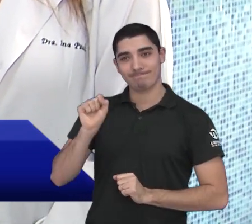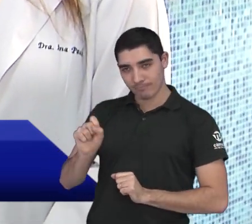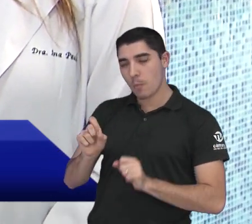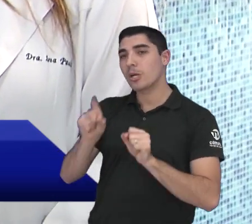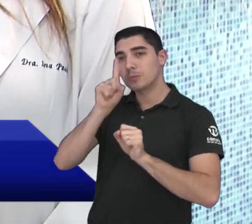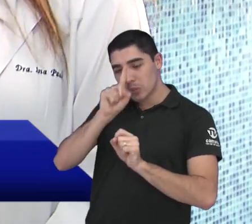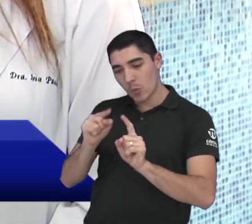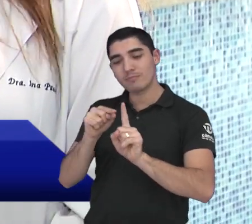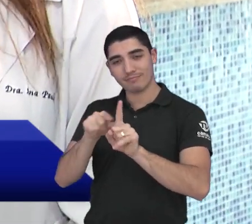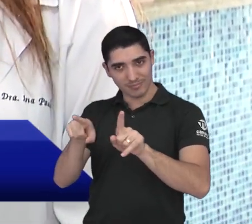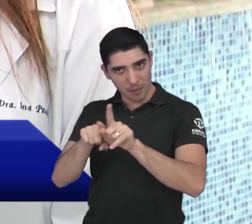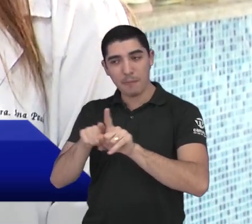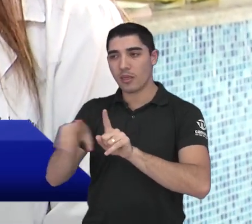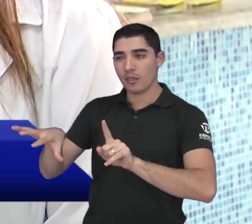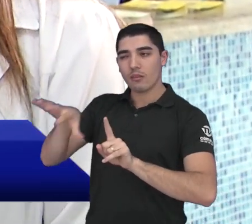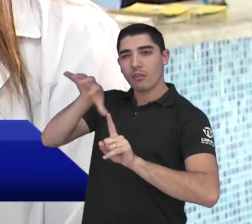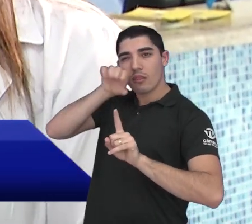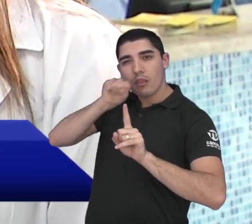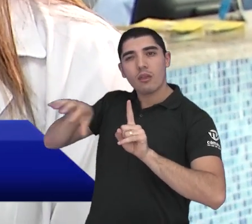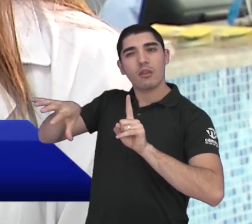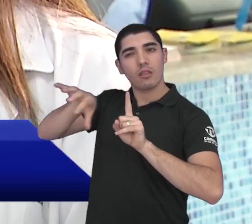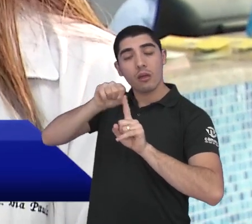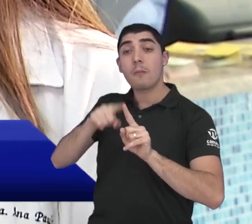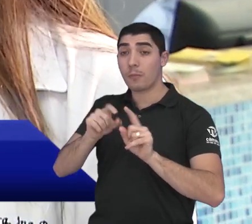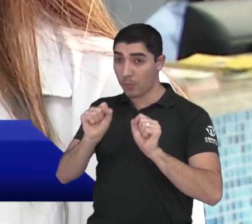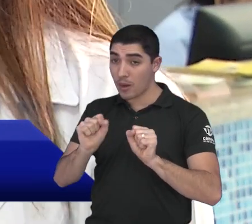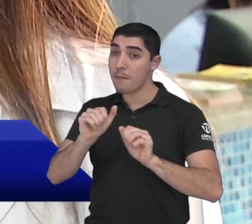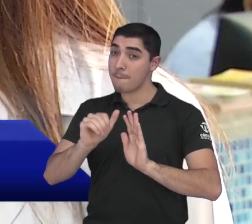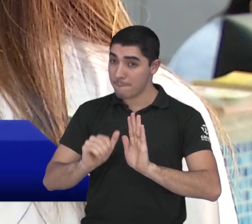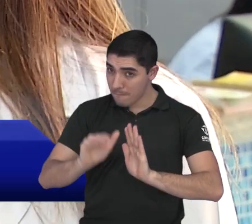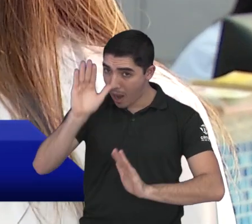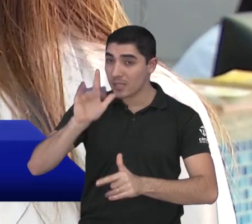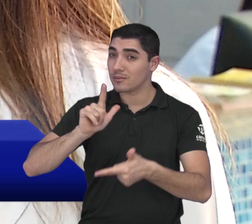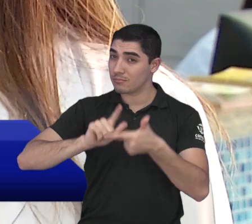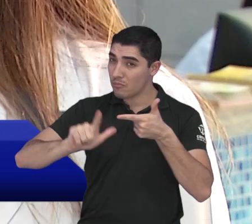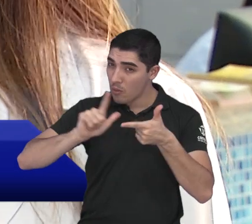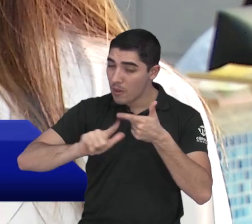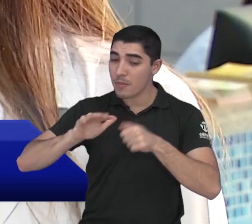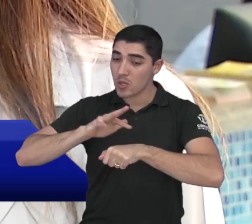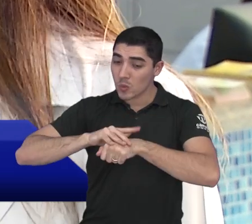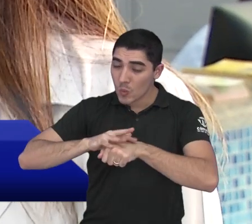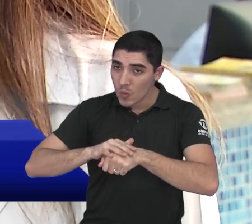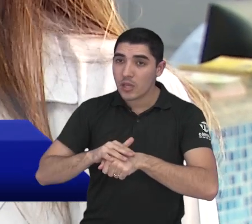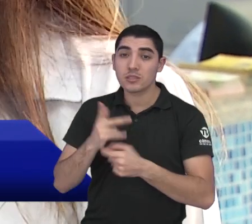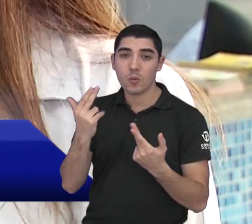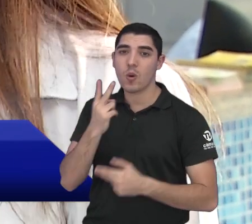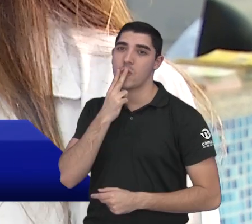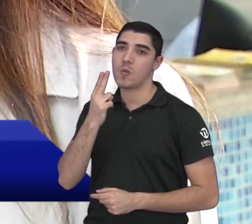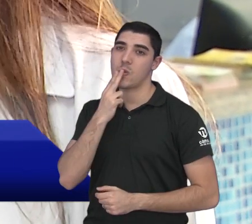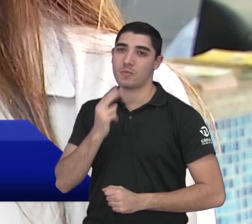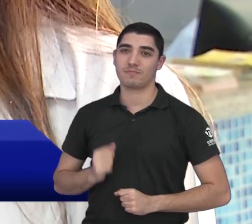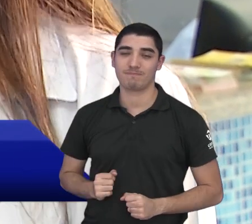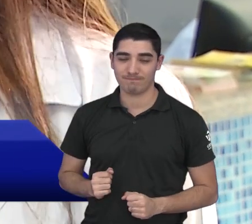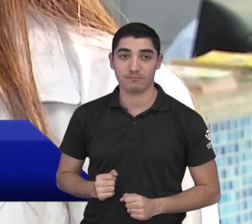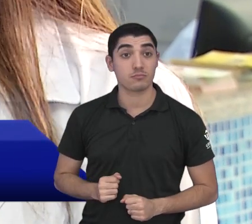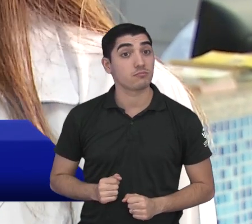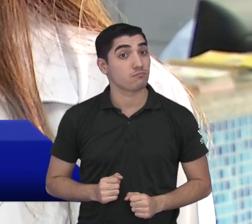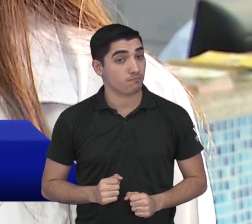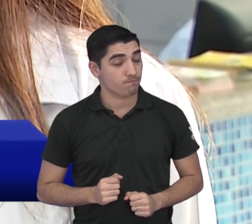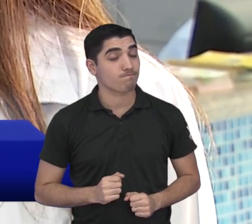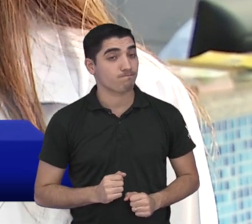exposta também à fumaça do cigarro e, por isso, ela tem um acréscimo de risco a desenvolver também as doenças do